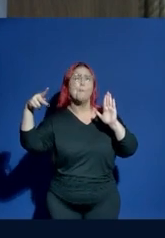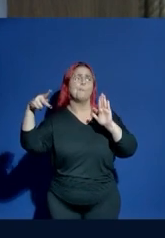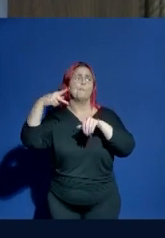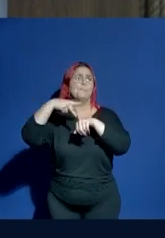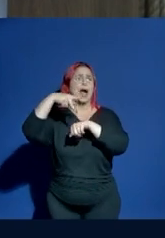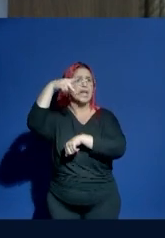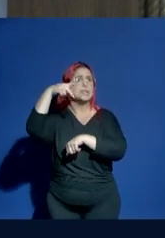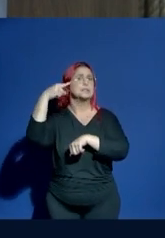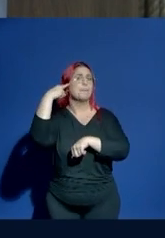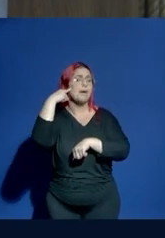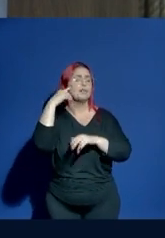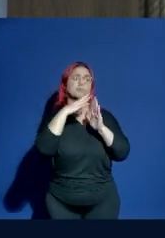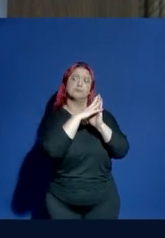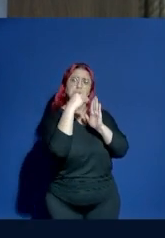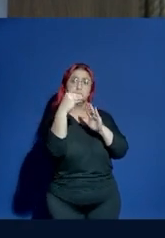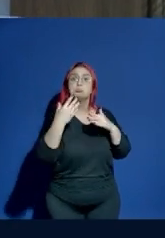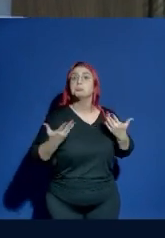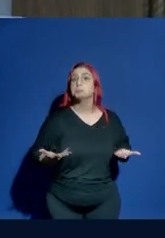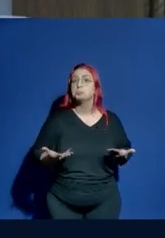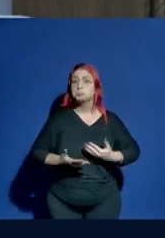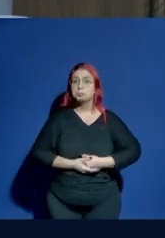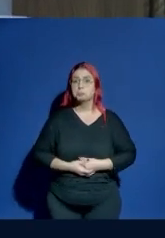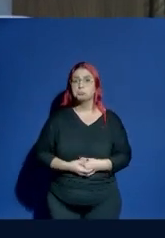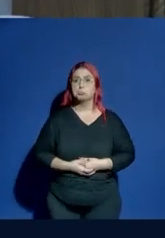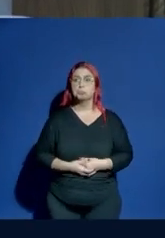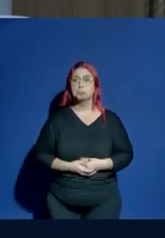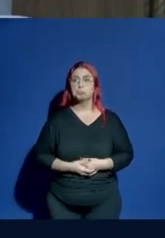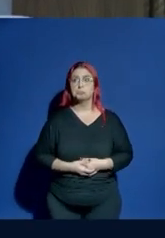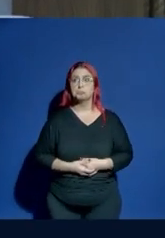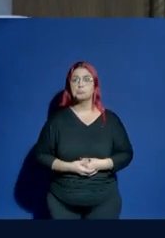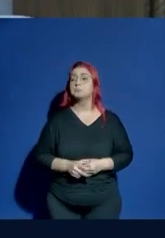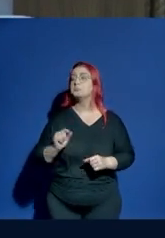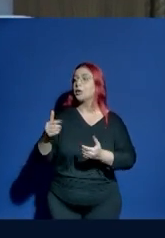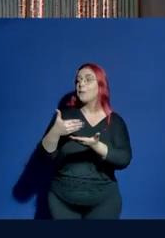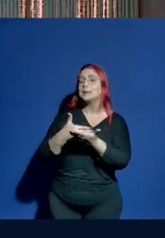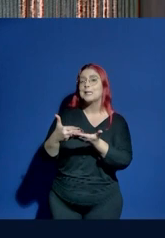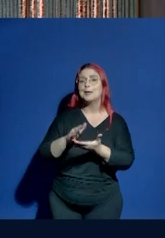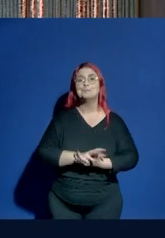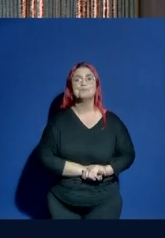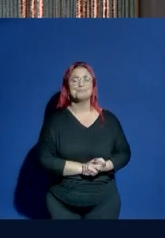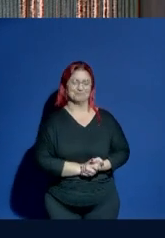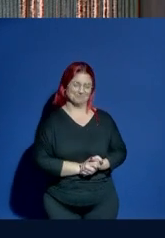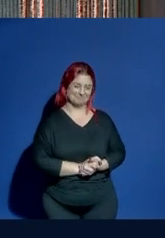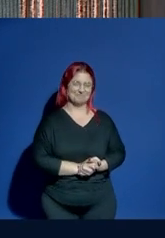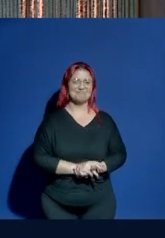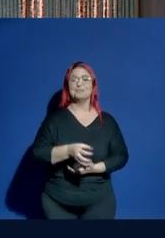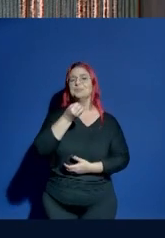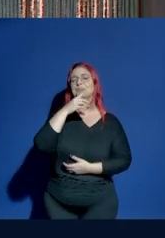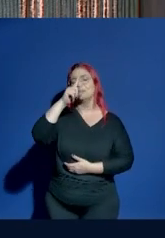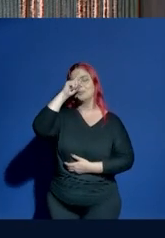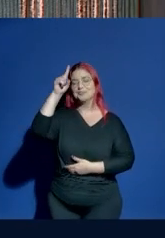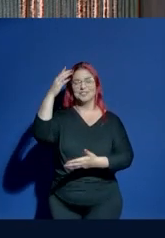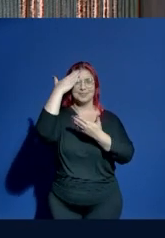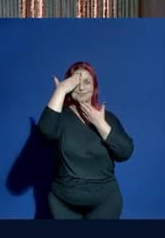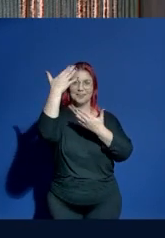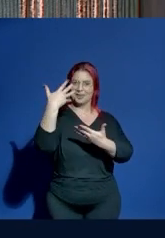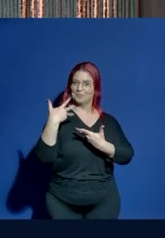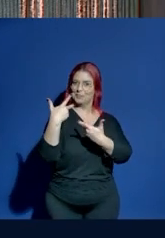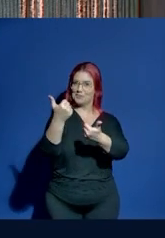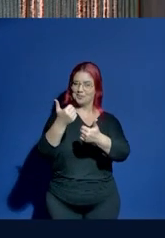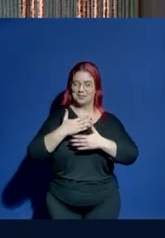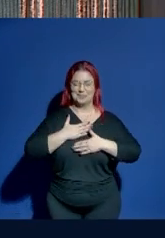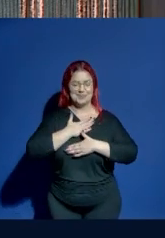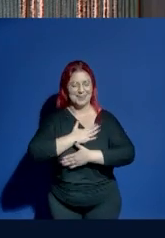acabam achando que o Brasil é uma vitrine? Abud, se puder começar. Bom dia a todos. Obrigado pelo convite. Prazer participar